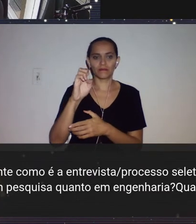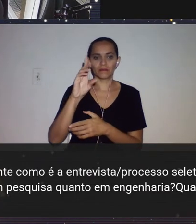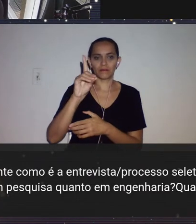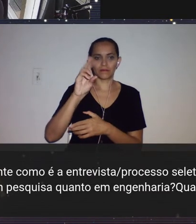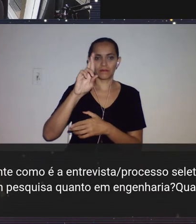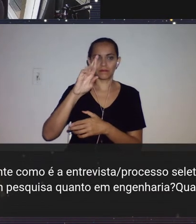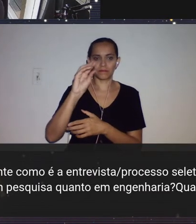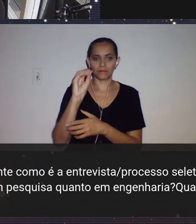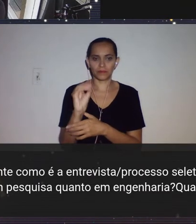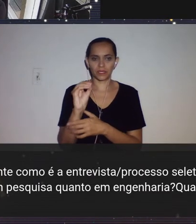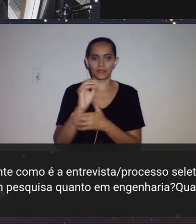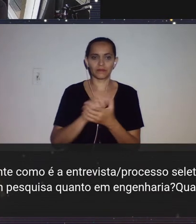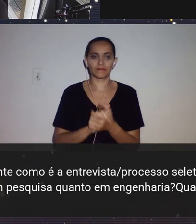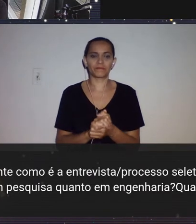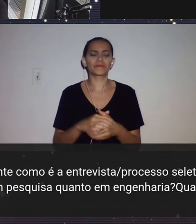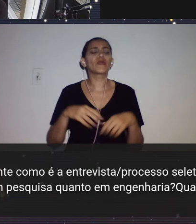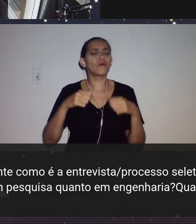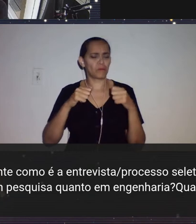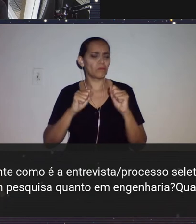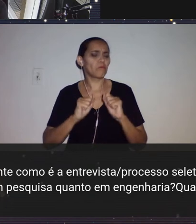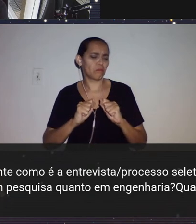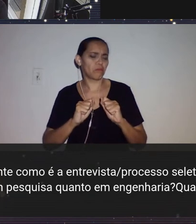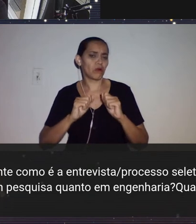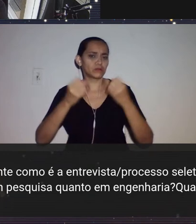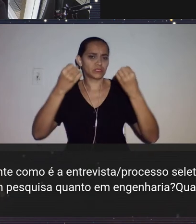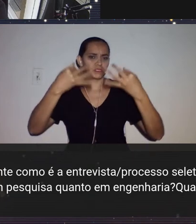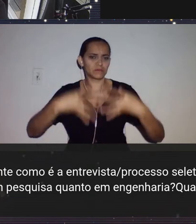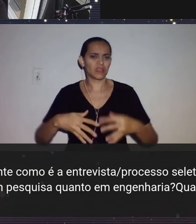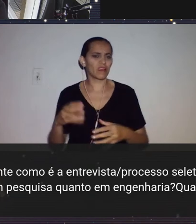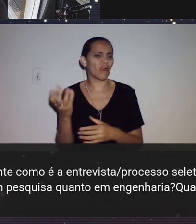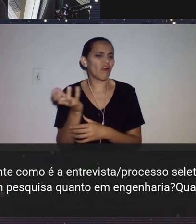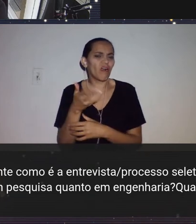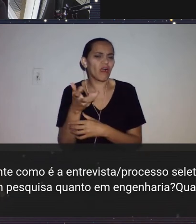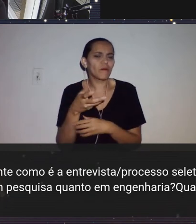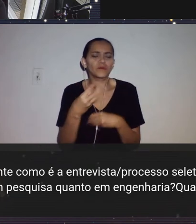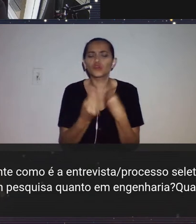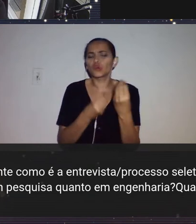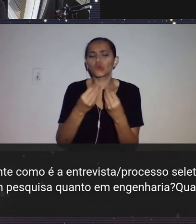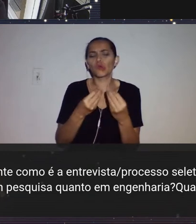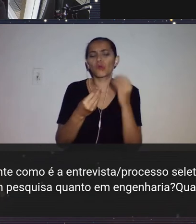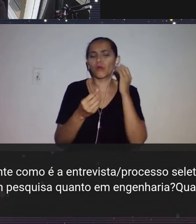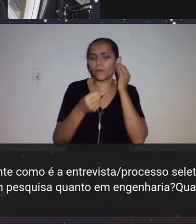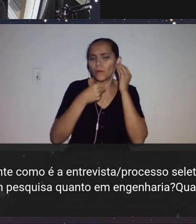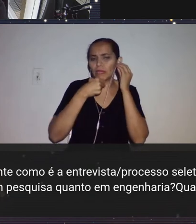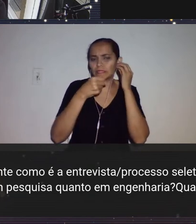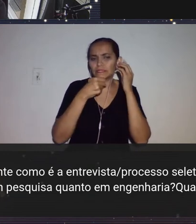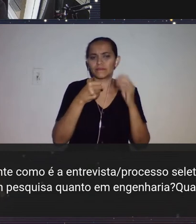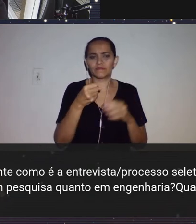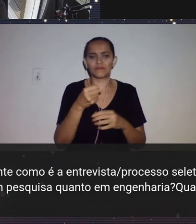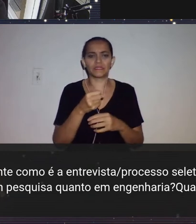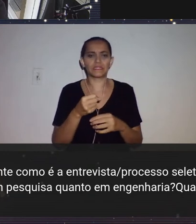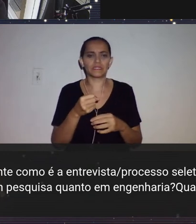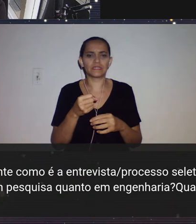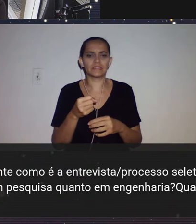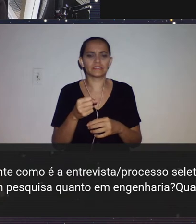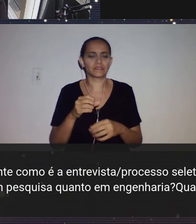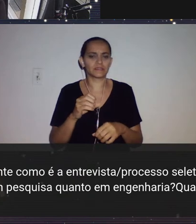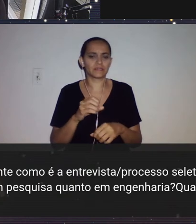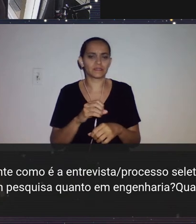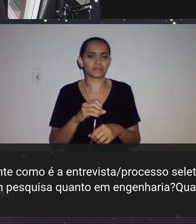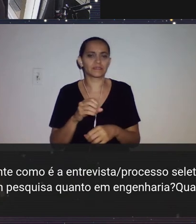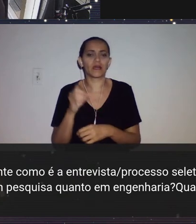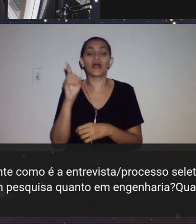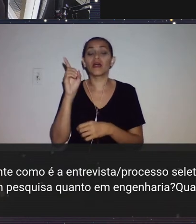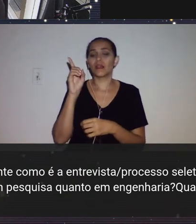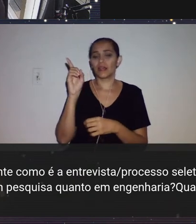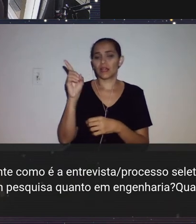Ok, agora do Pedro Augusto. Poderia explicar brevemente como é a entrevista e o processo seletivo para as vagas que conquistou nessa área de IA, tanto